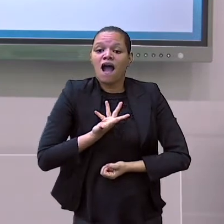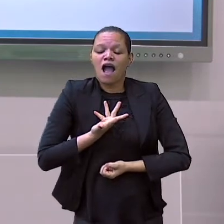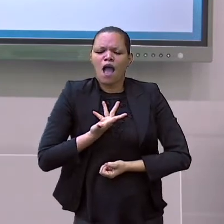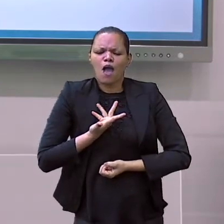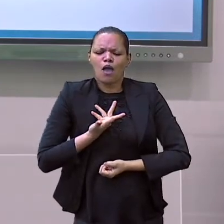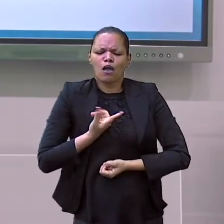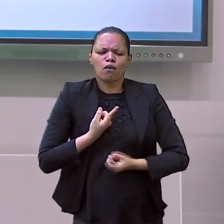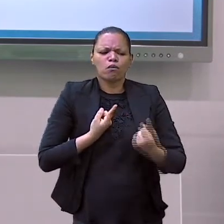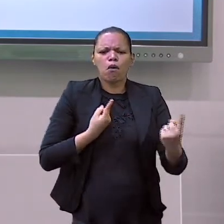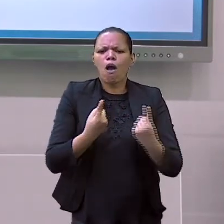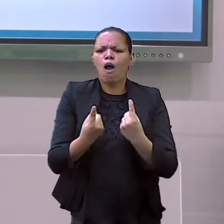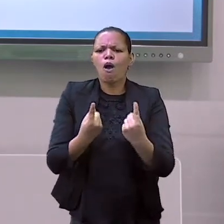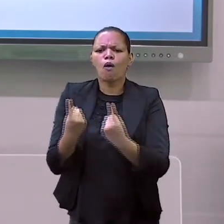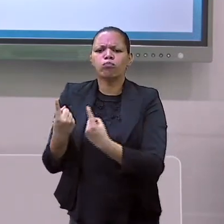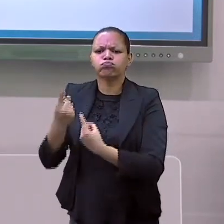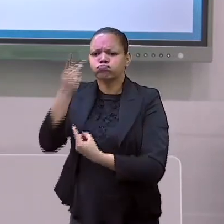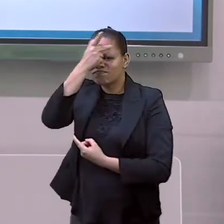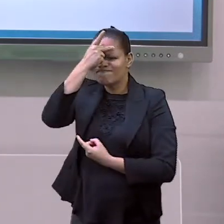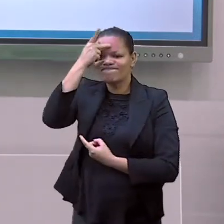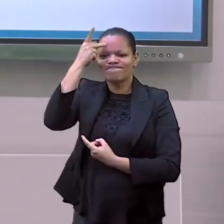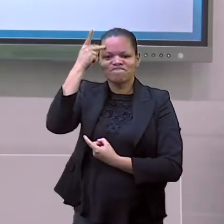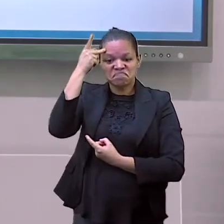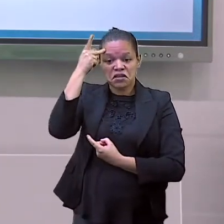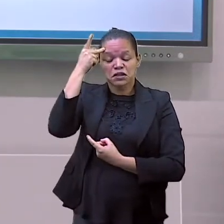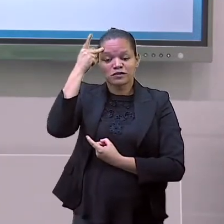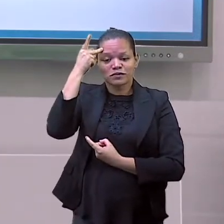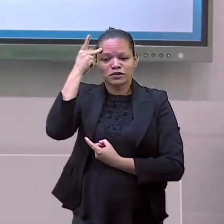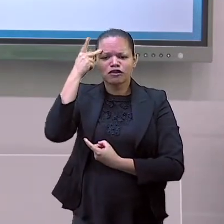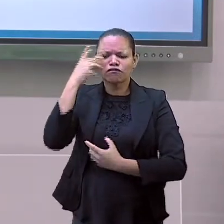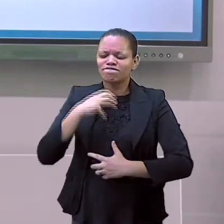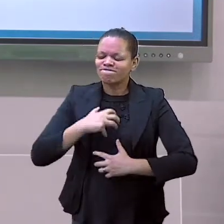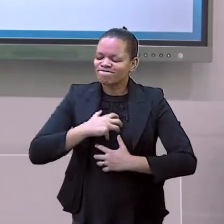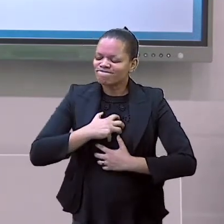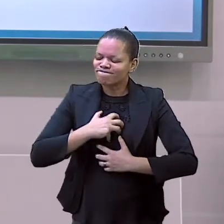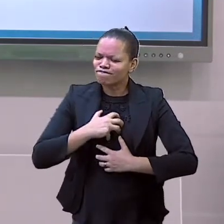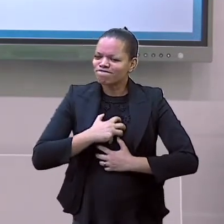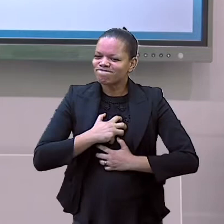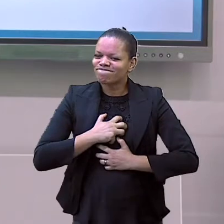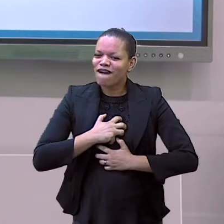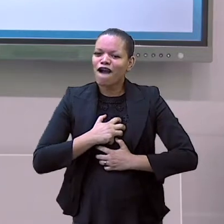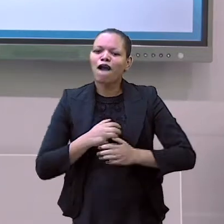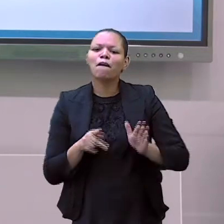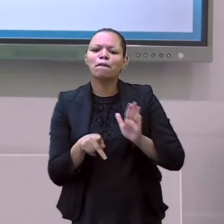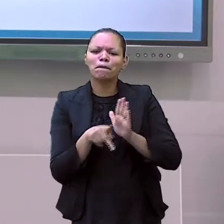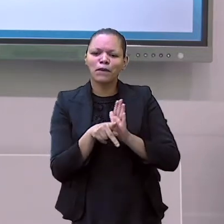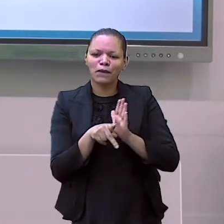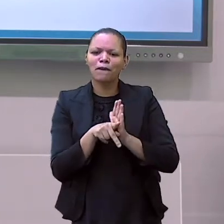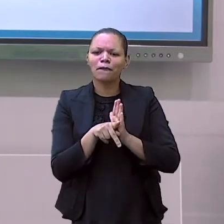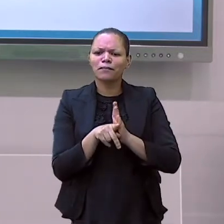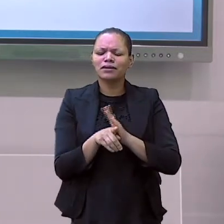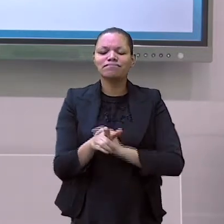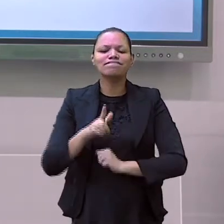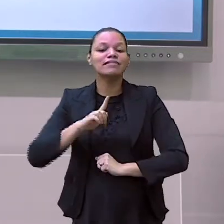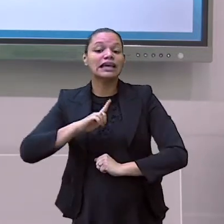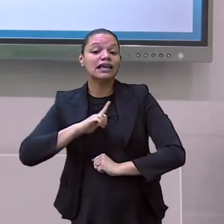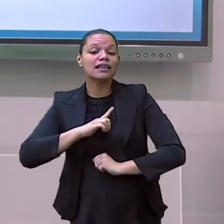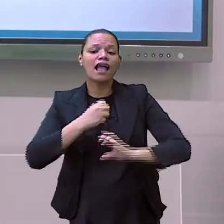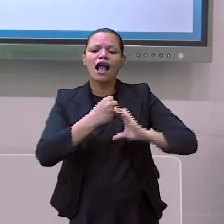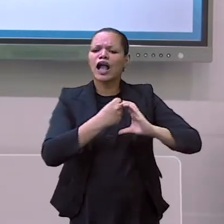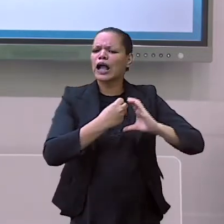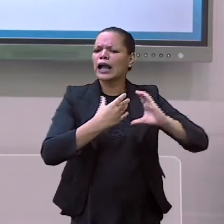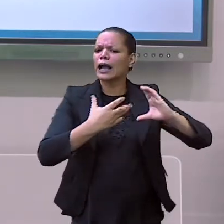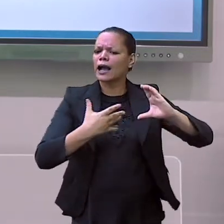na sua particularidade, a sua sensibilidade, caracterizado por